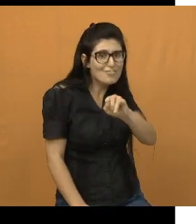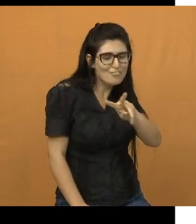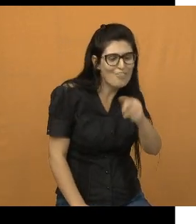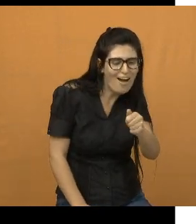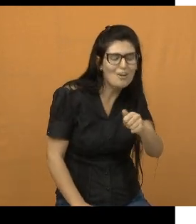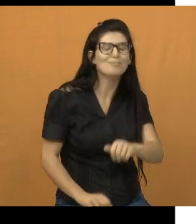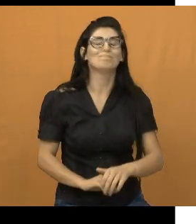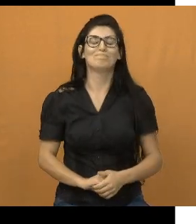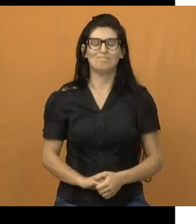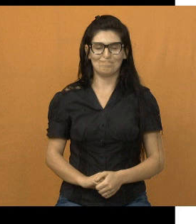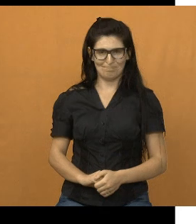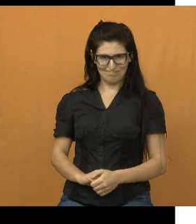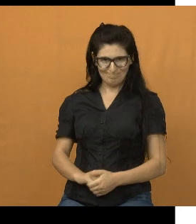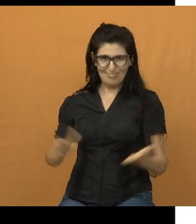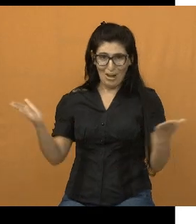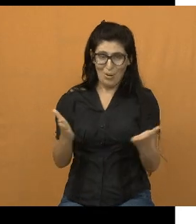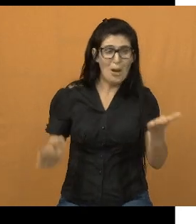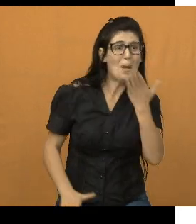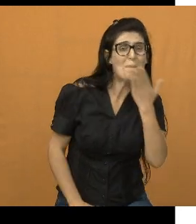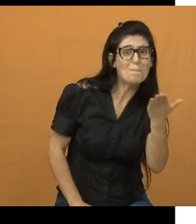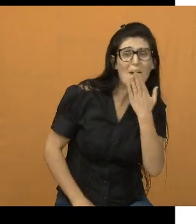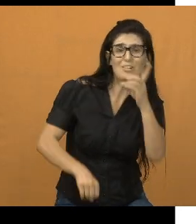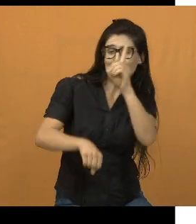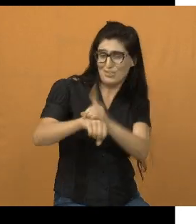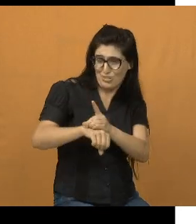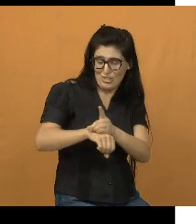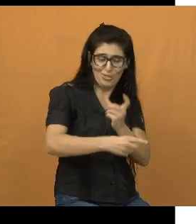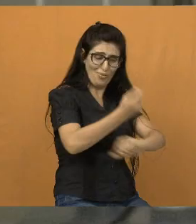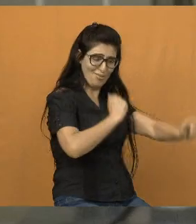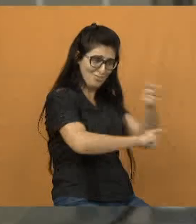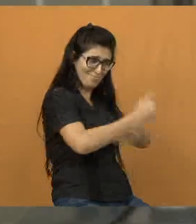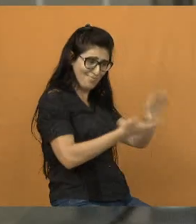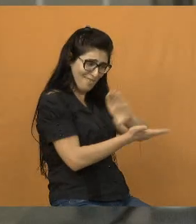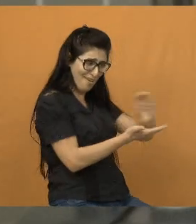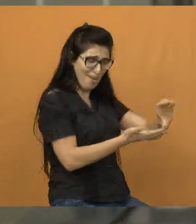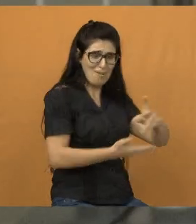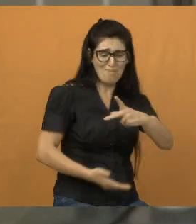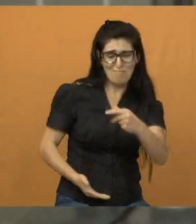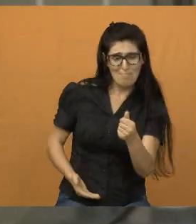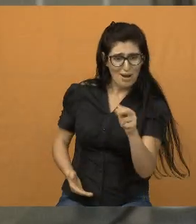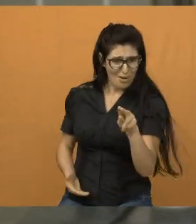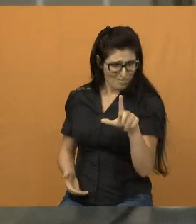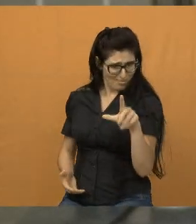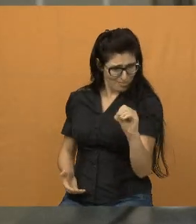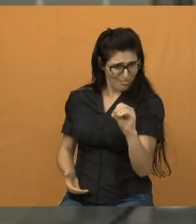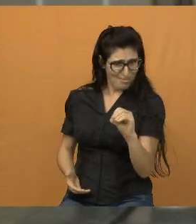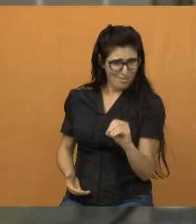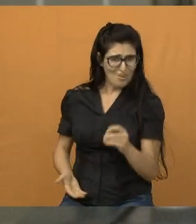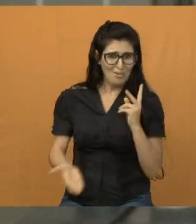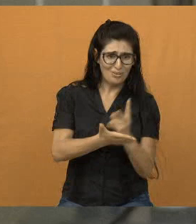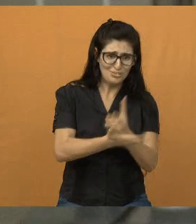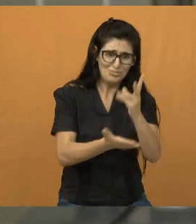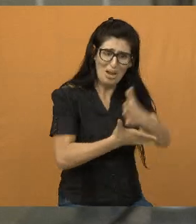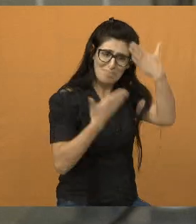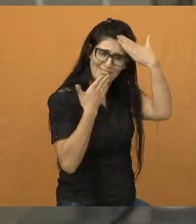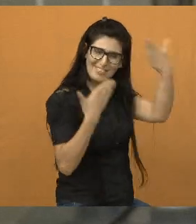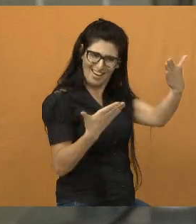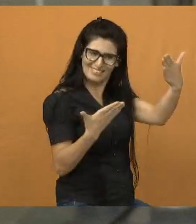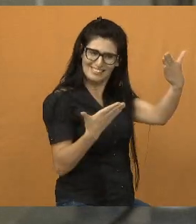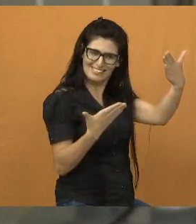Agora eu peço para o seu Paulo, nosso diretor administrativo, conduzir a apresentação. Muito